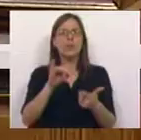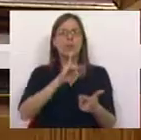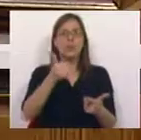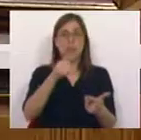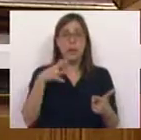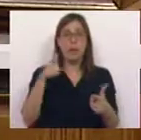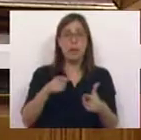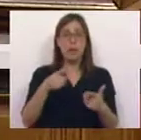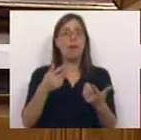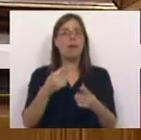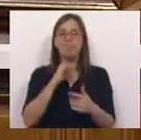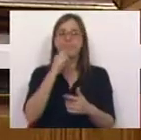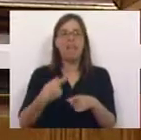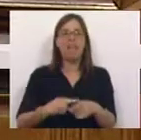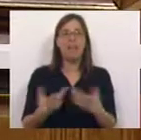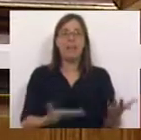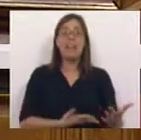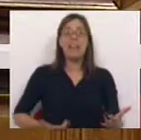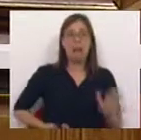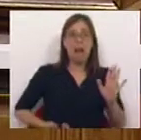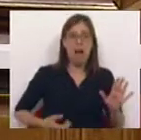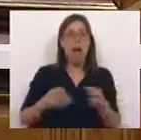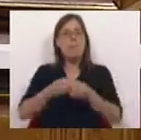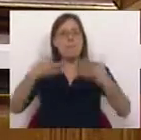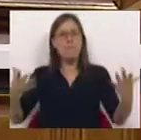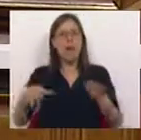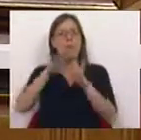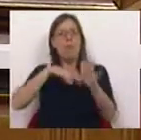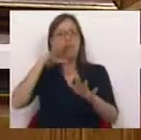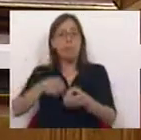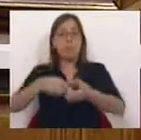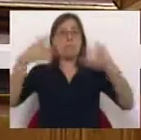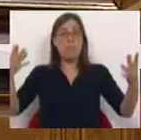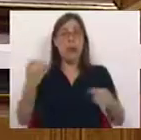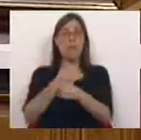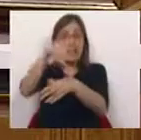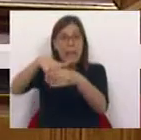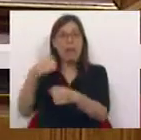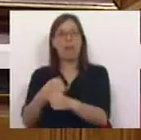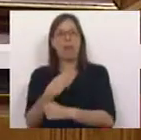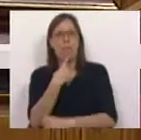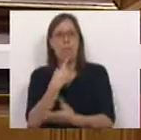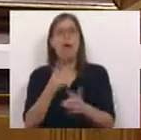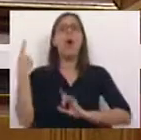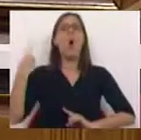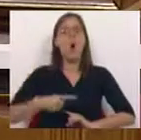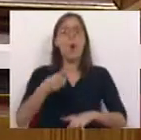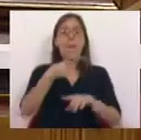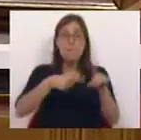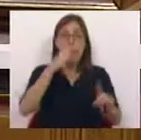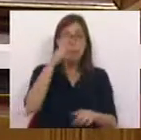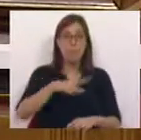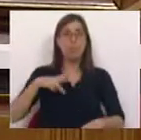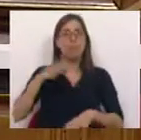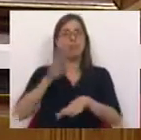de 250 mil desencorajados no desemprego. Multiplicou a precariedade no nosso mundo laboral e obrigou cerca de meio milhão